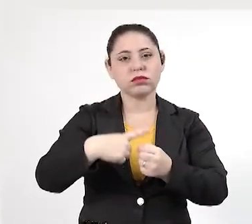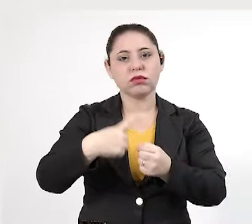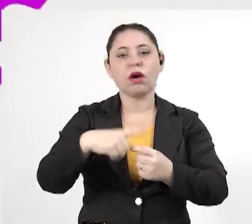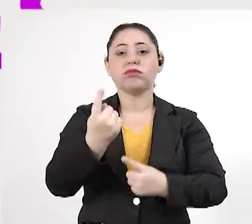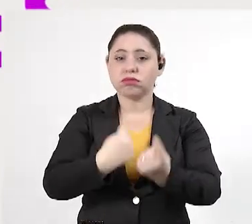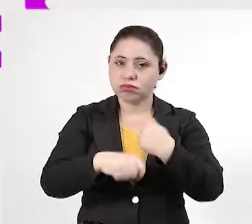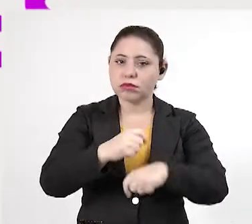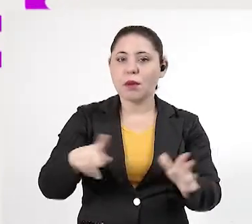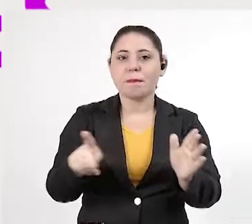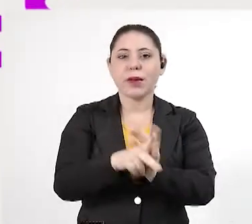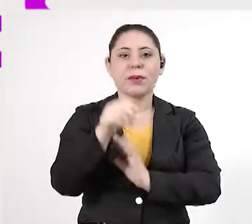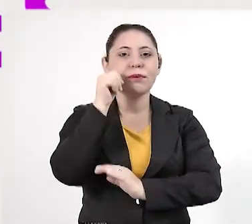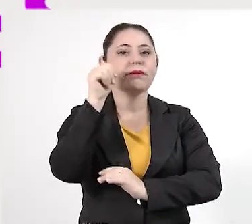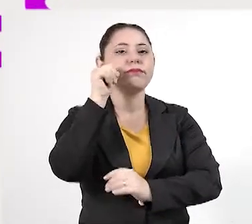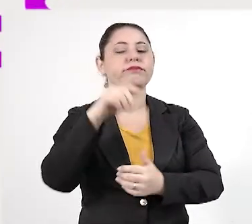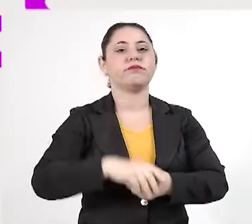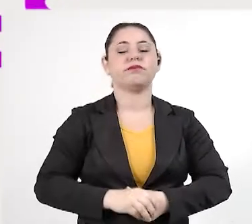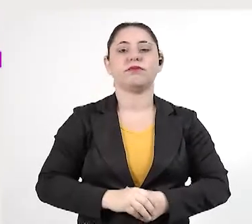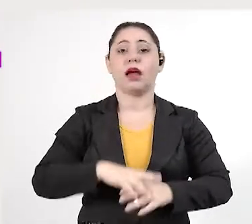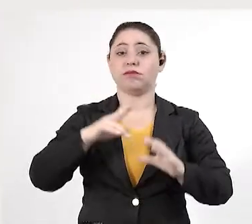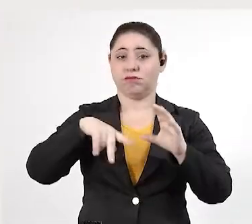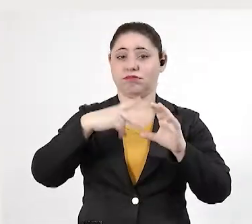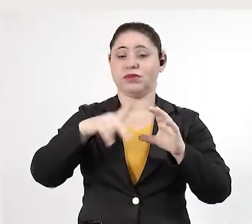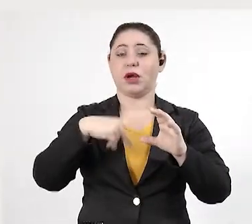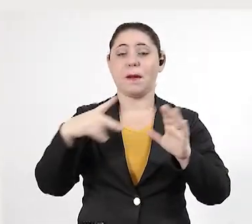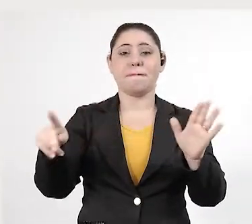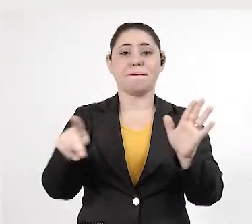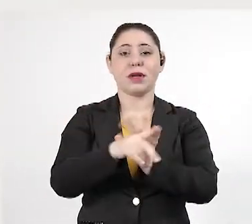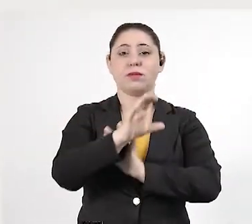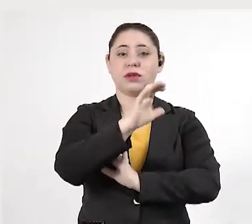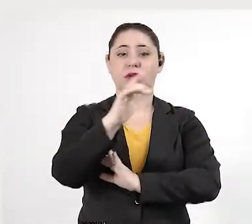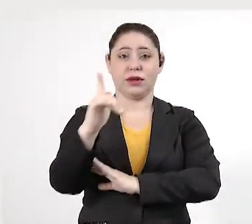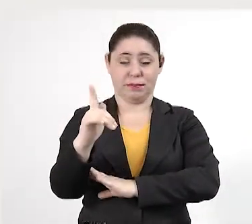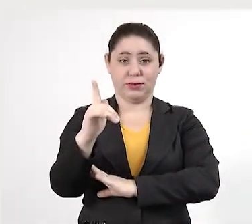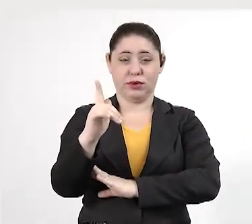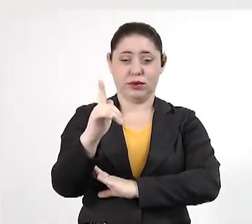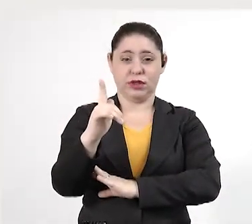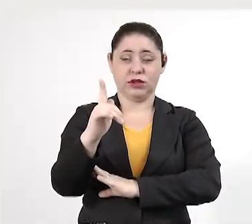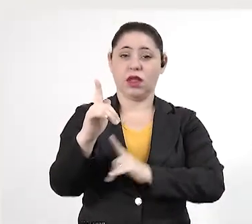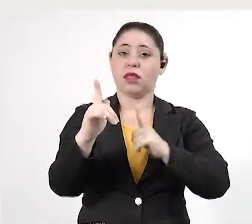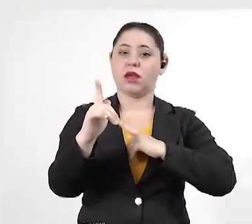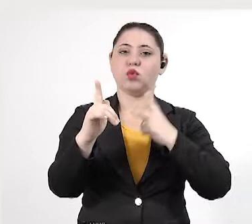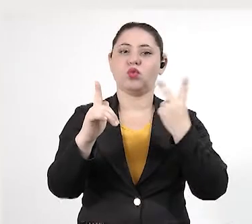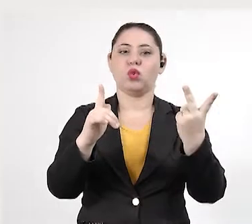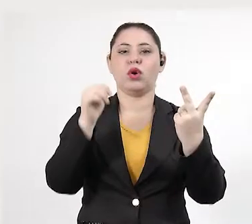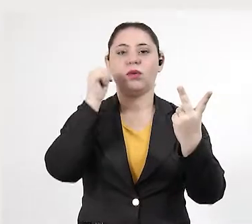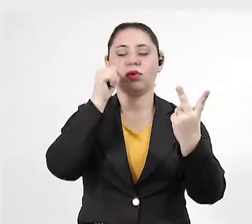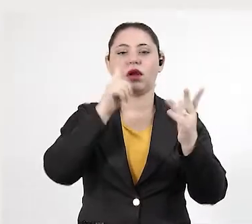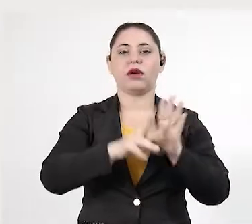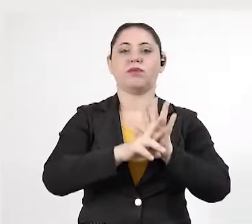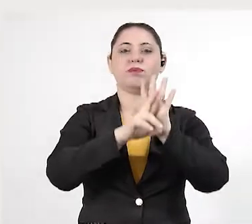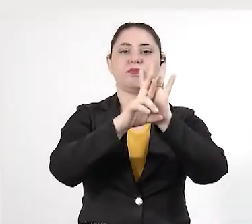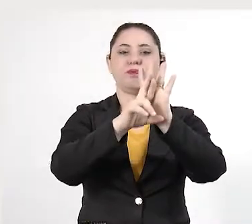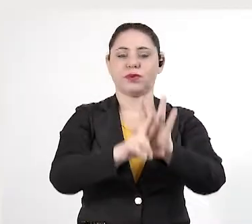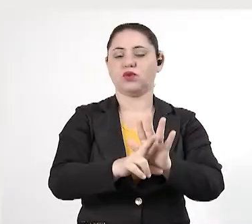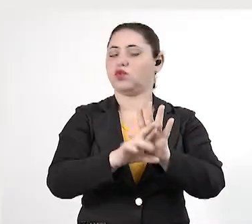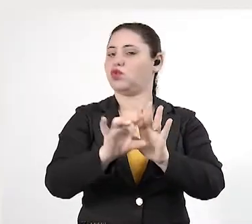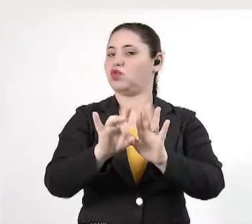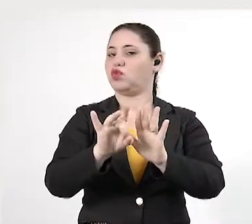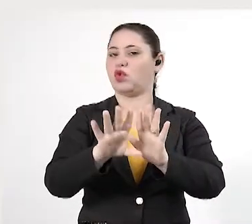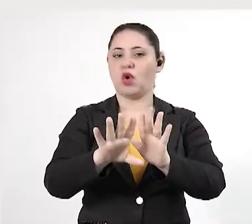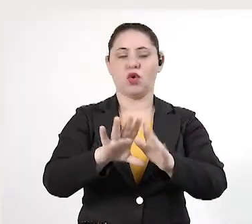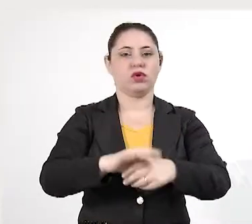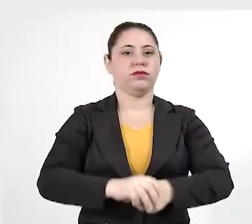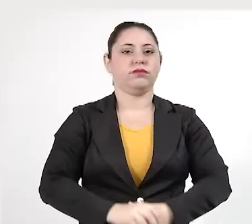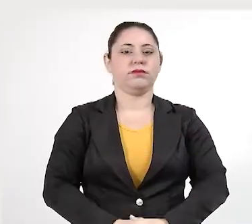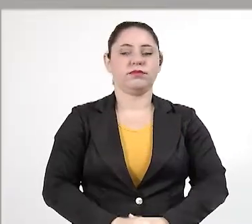são administrados por mulheres. Na Câmara de Vereadores da capital, Campo Grande, temos 2 representantes do